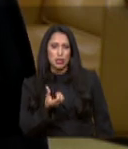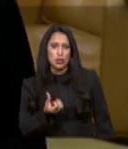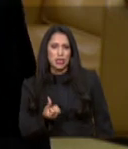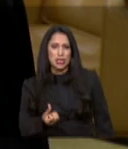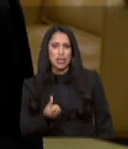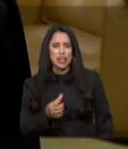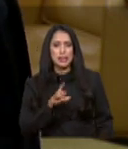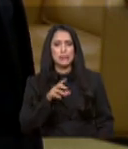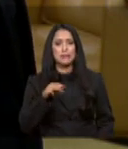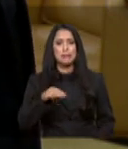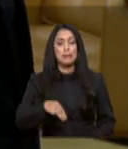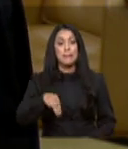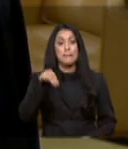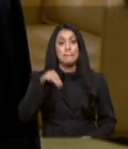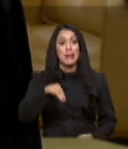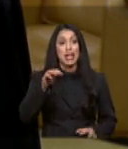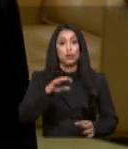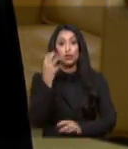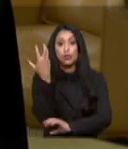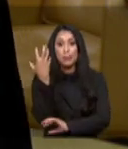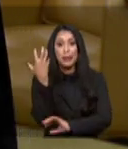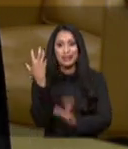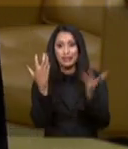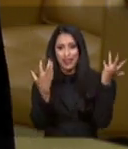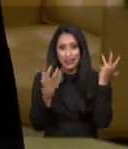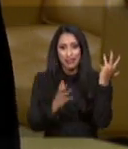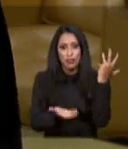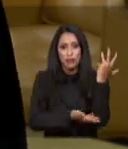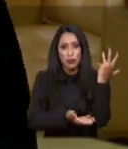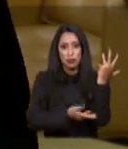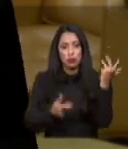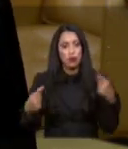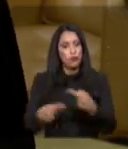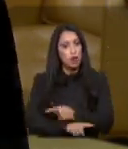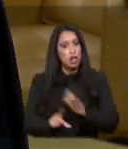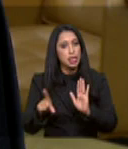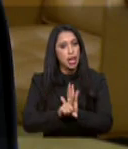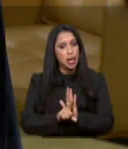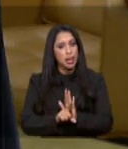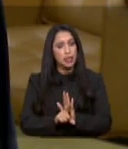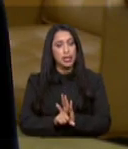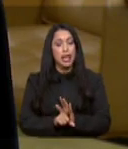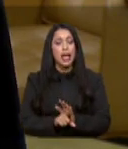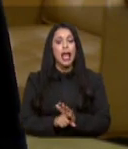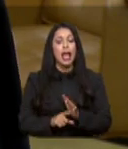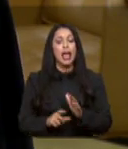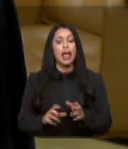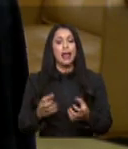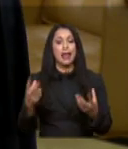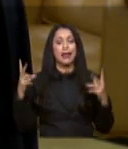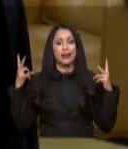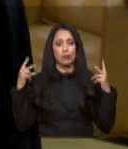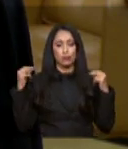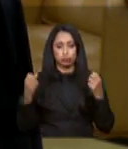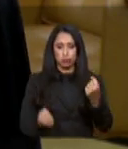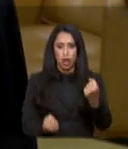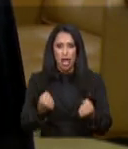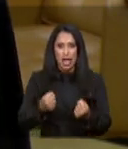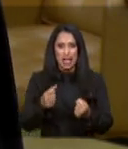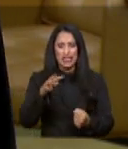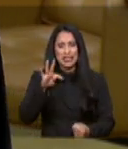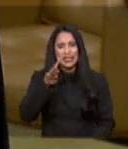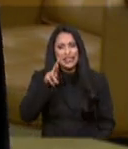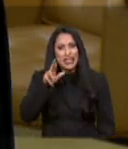506.136 metros cúbicos de madeira ilegalmente extraída, 412 tratores, 1.137